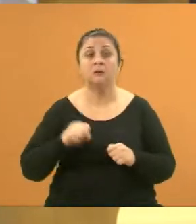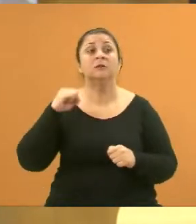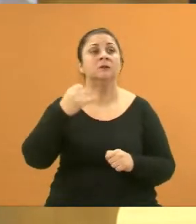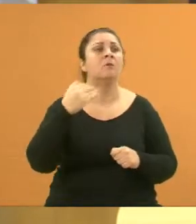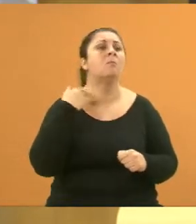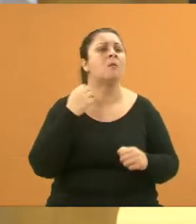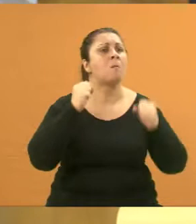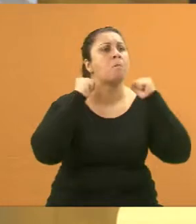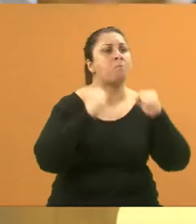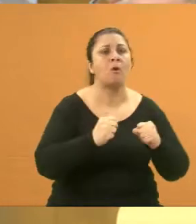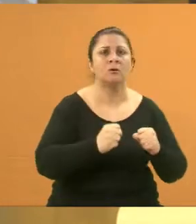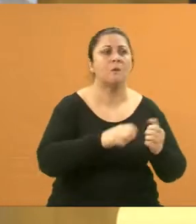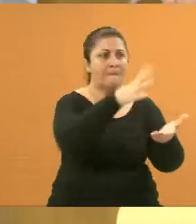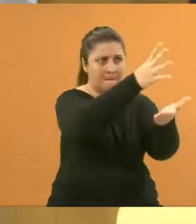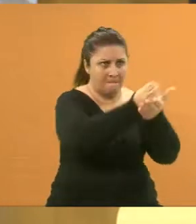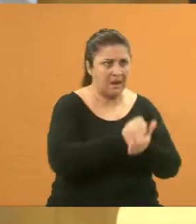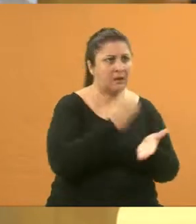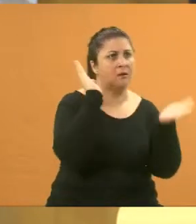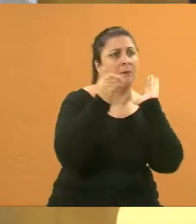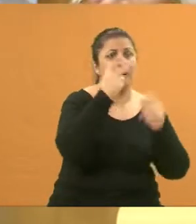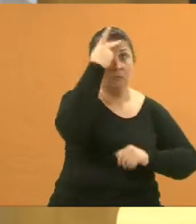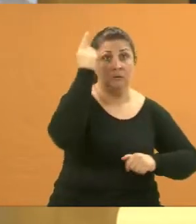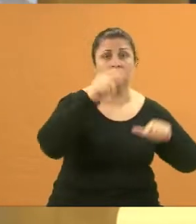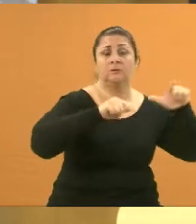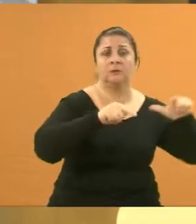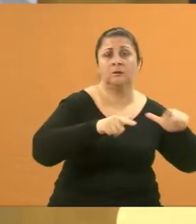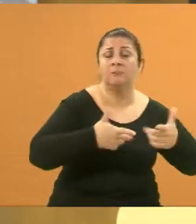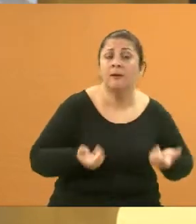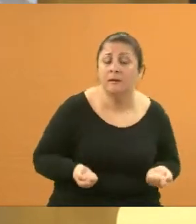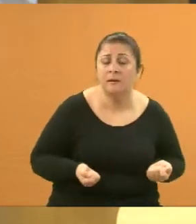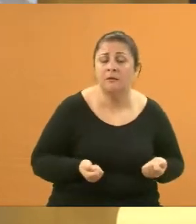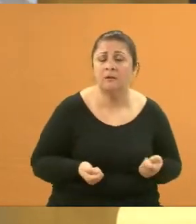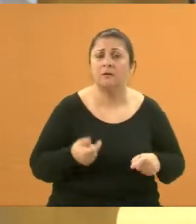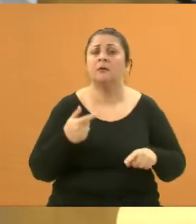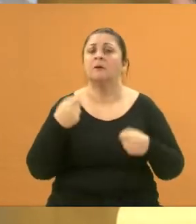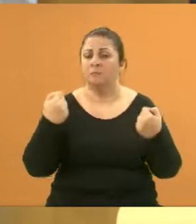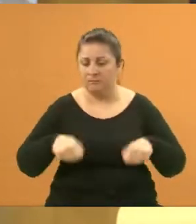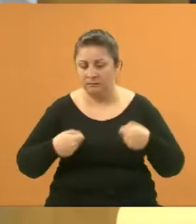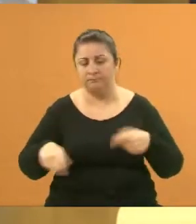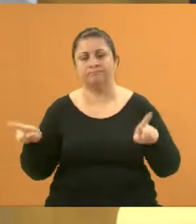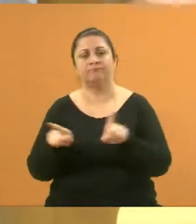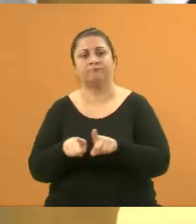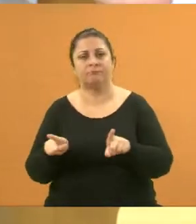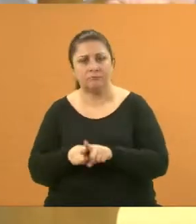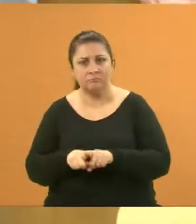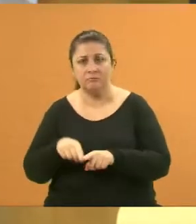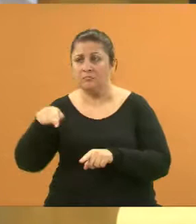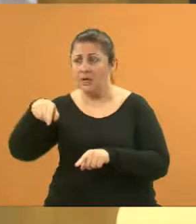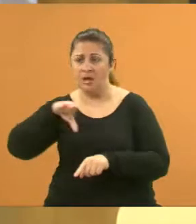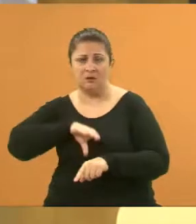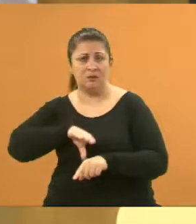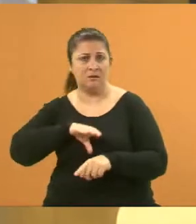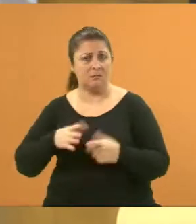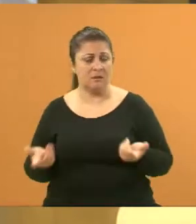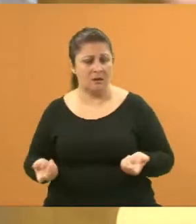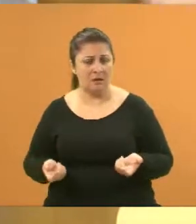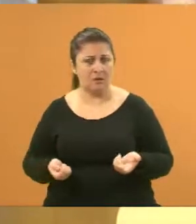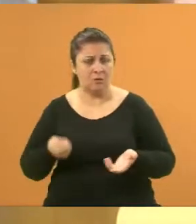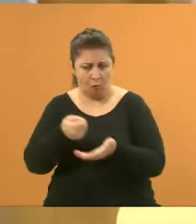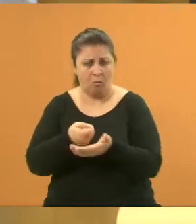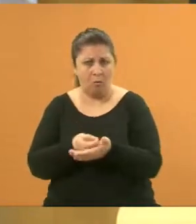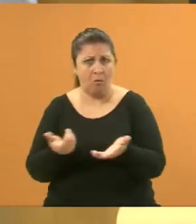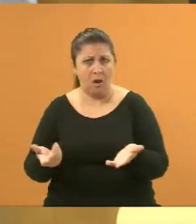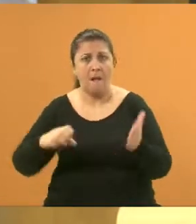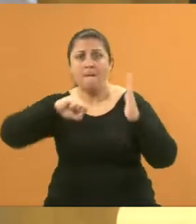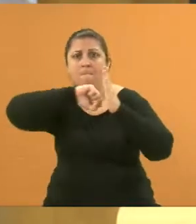o caminhão daquele que está trabalhando, daquele que vai buscar o sustento para a sua casa, tem que valer do município em relação a